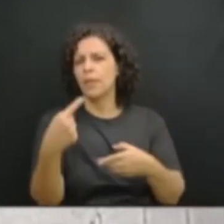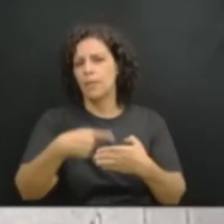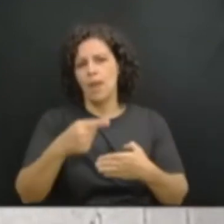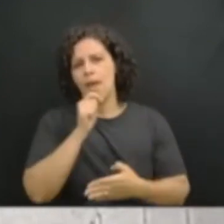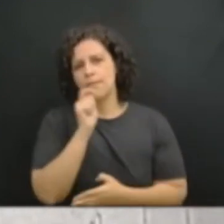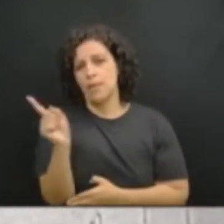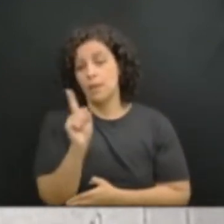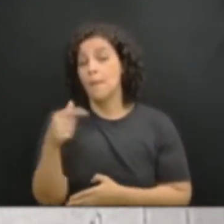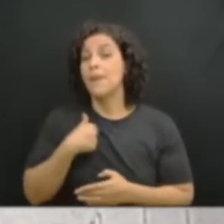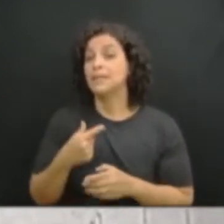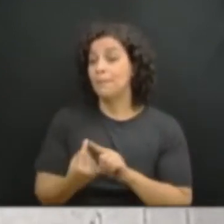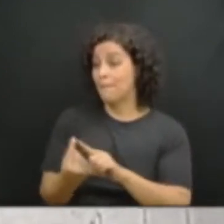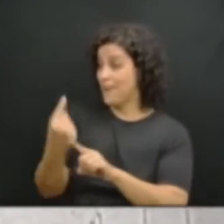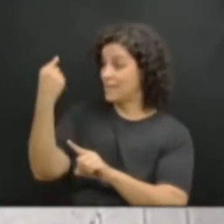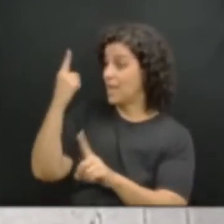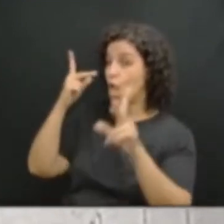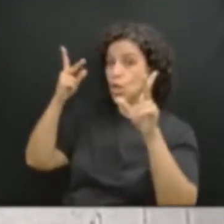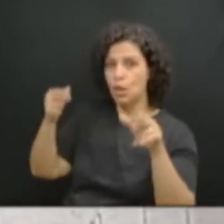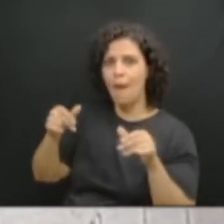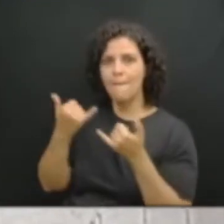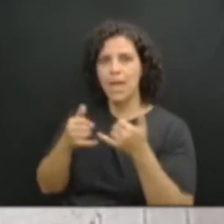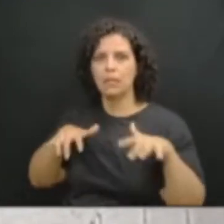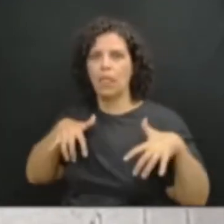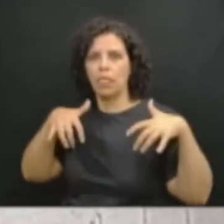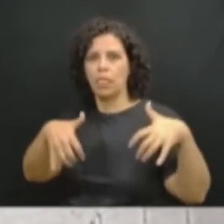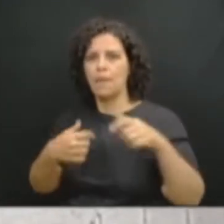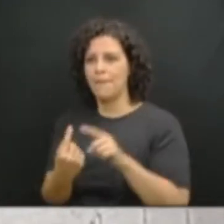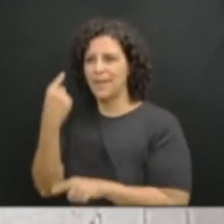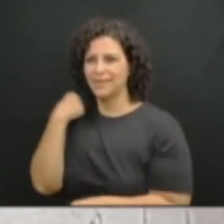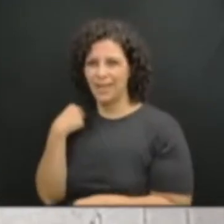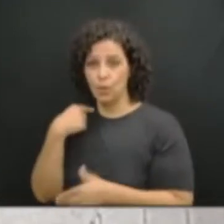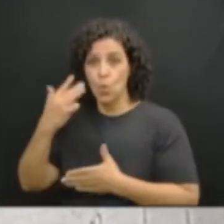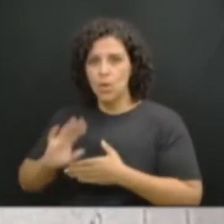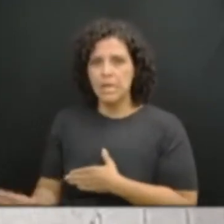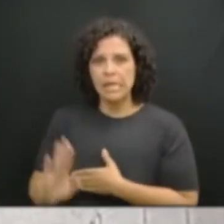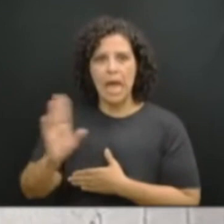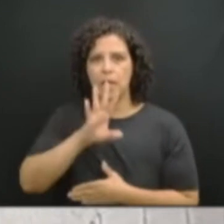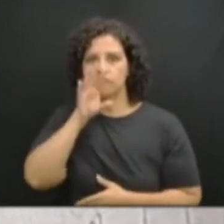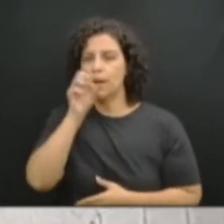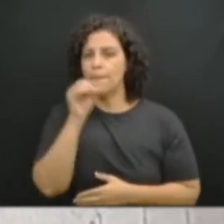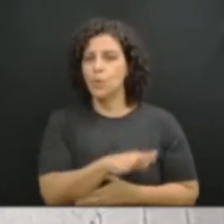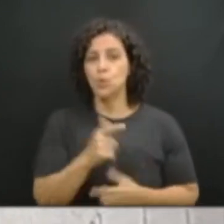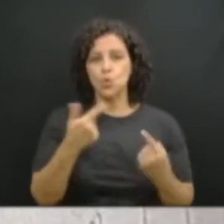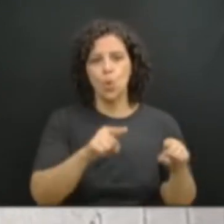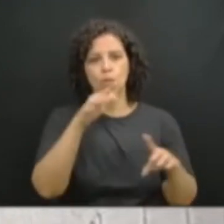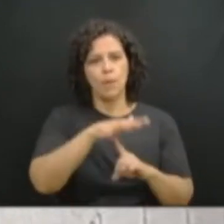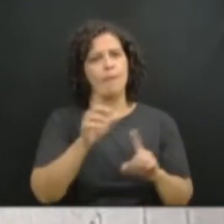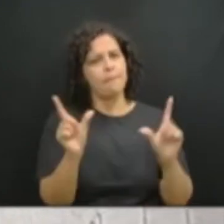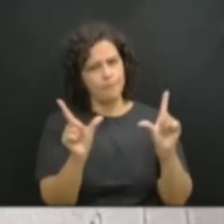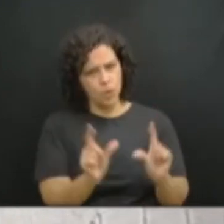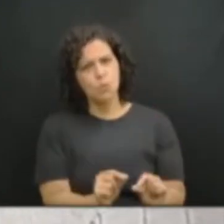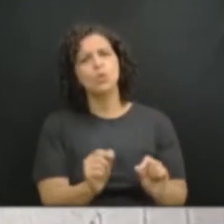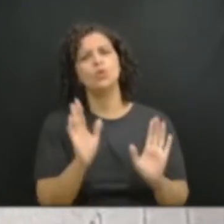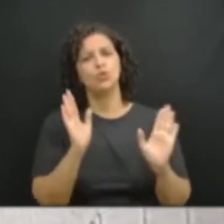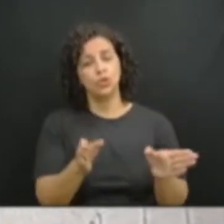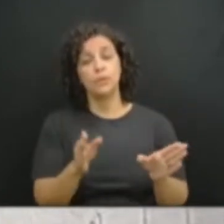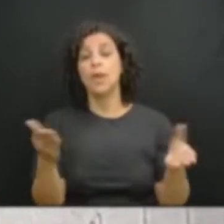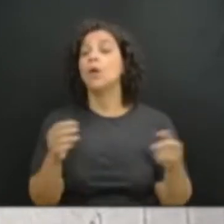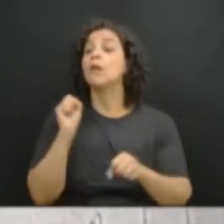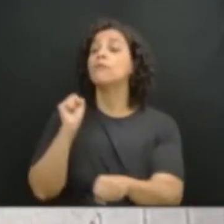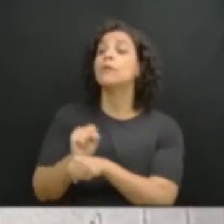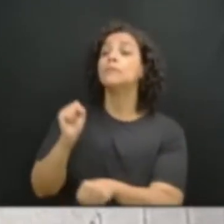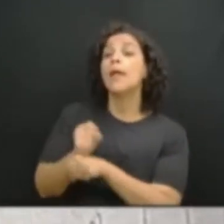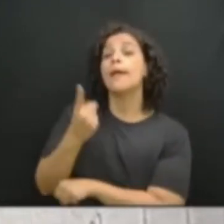Mas face ao monstro perverso que estava lá, caro e abusivo, melhorou bastante. Agora eu vou